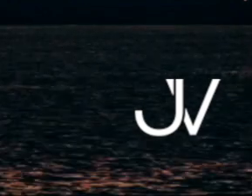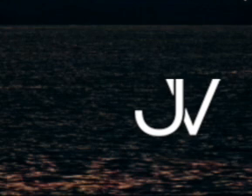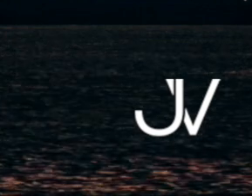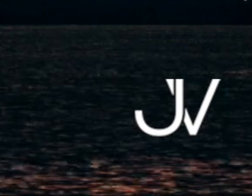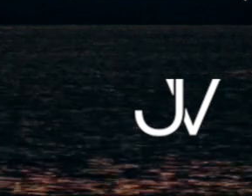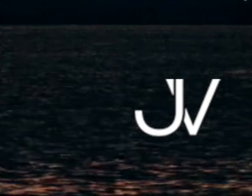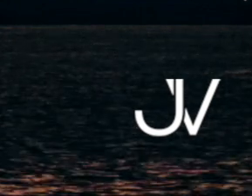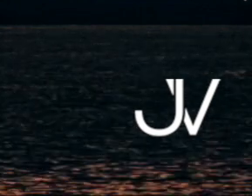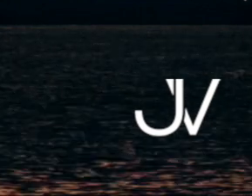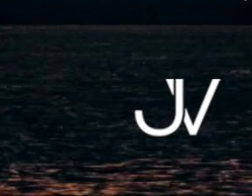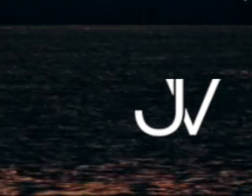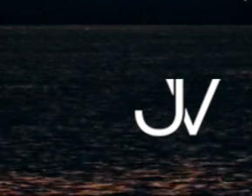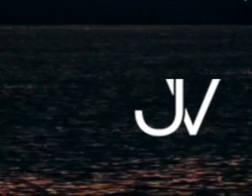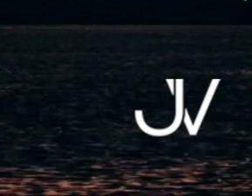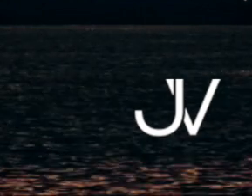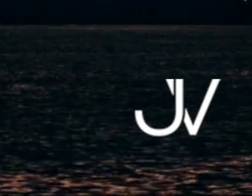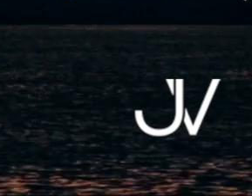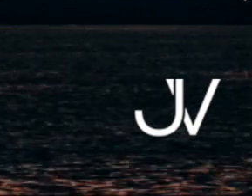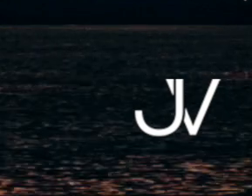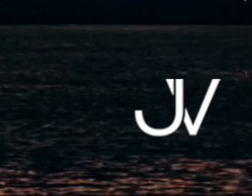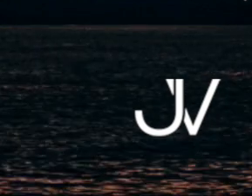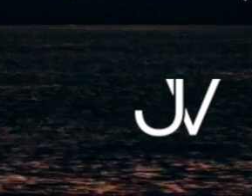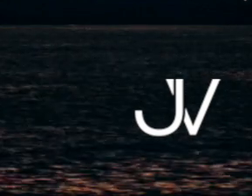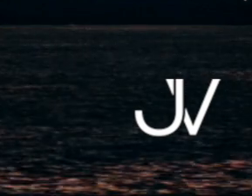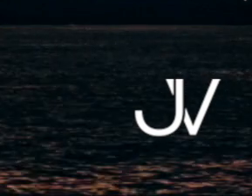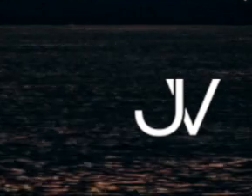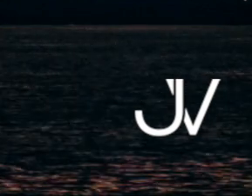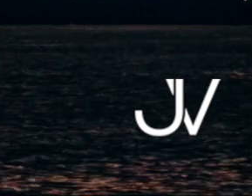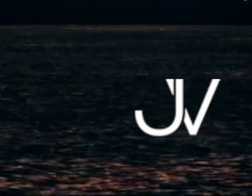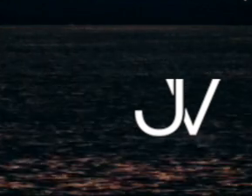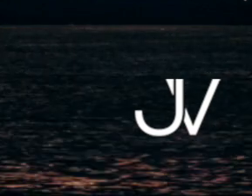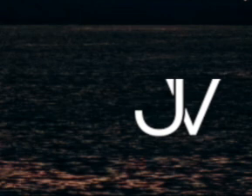E aí E